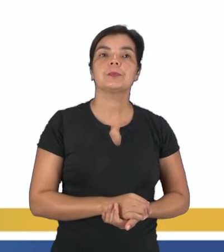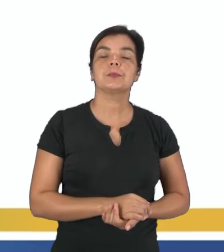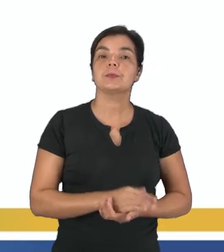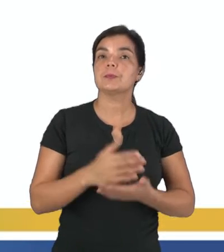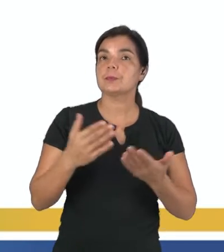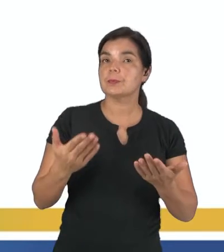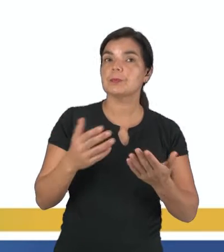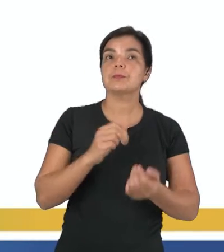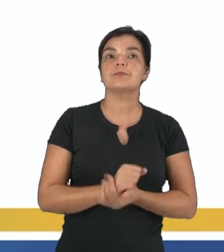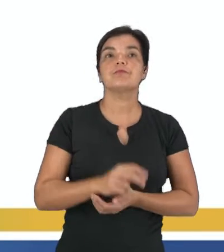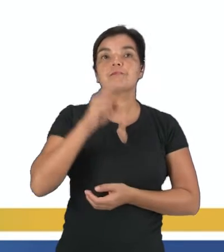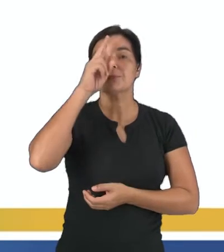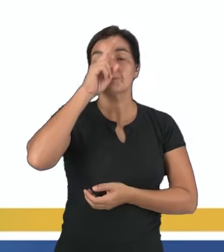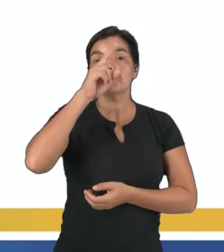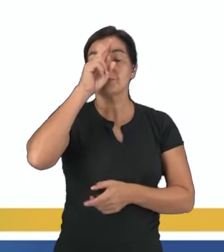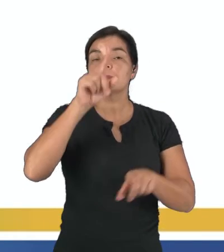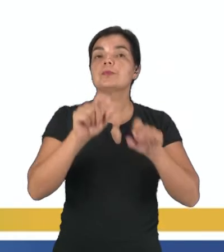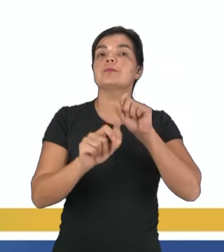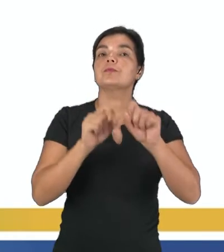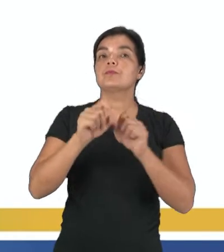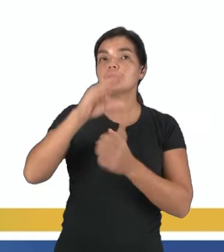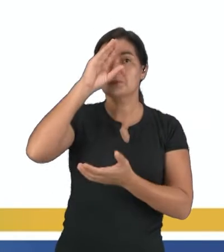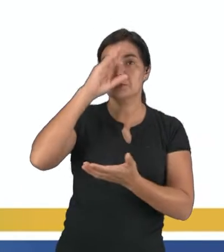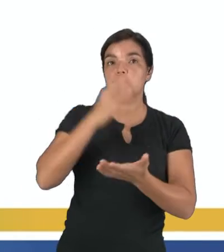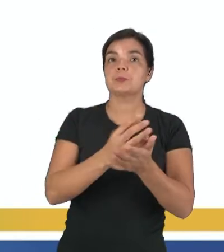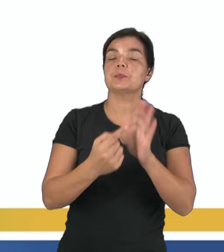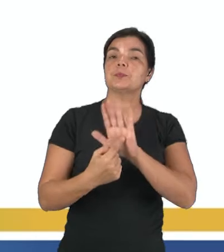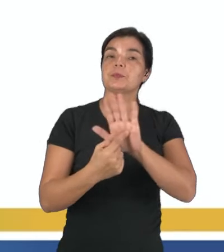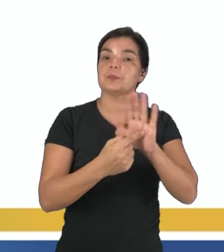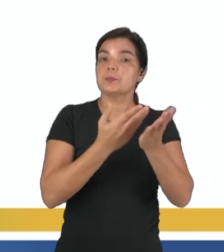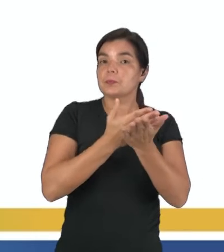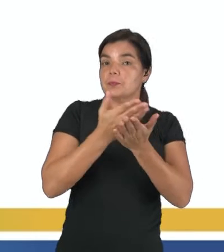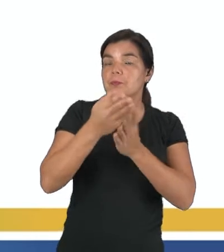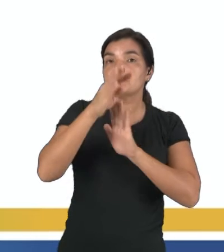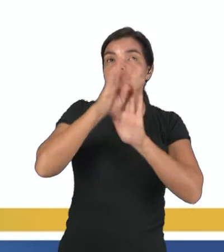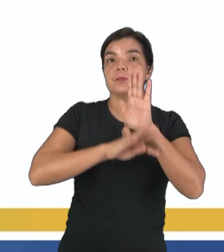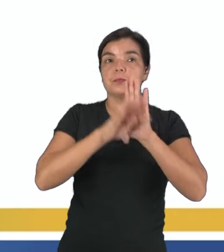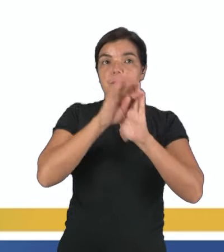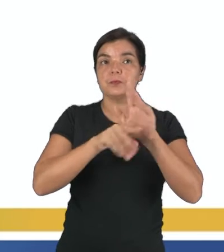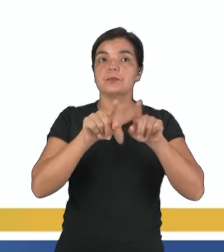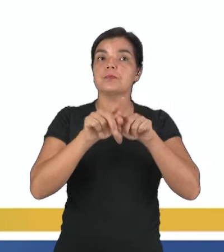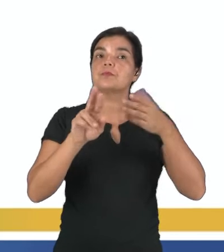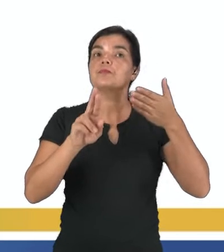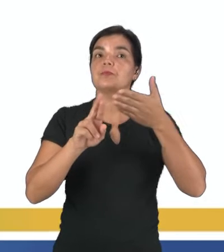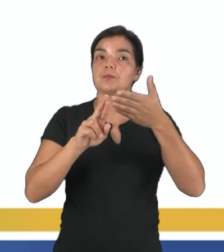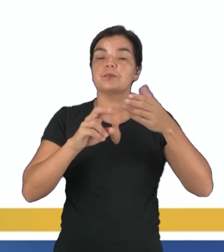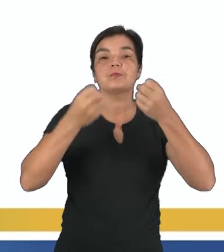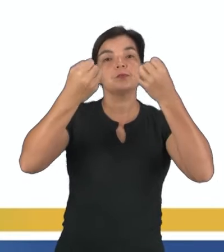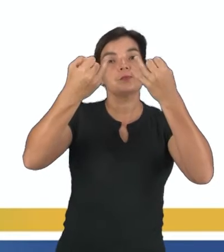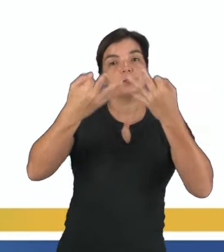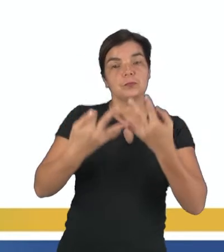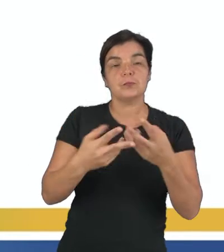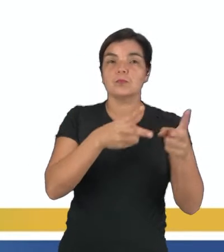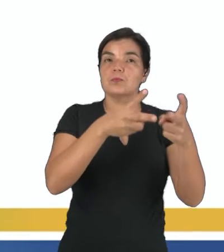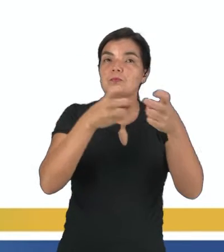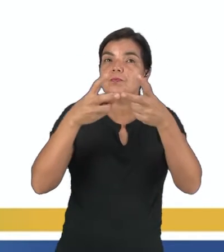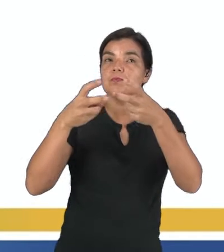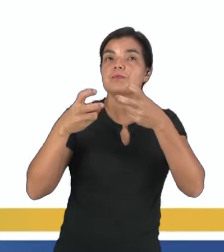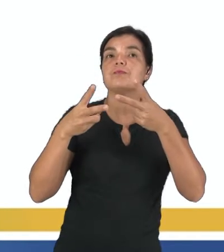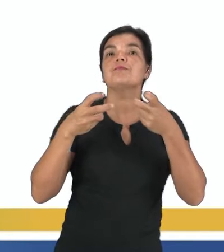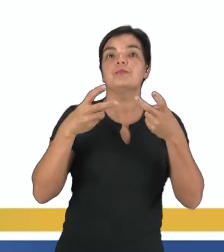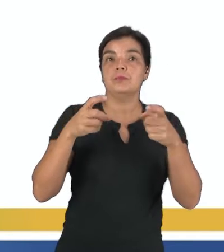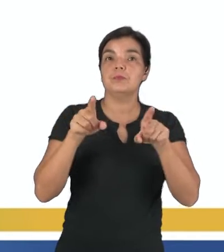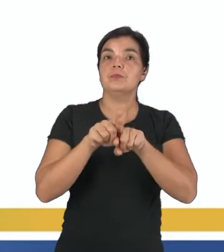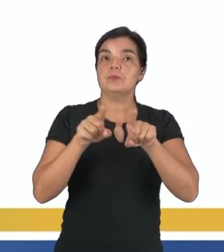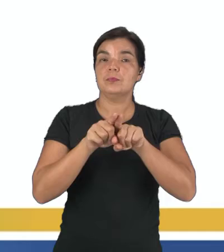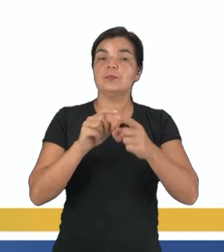Para tanto, vale lembrar que a tese apresentada na introdução do texto refere-se ao assunto que será explorado e